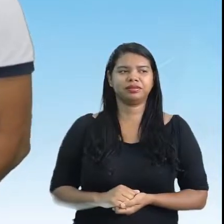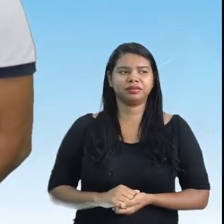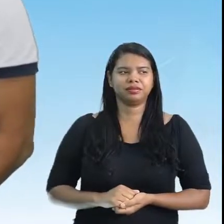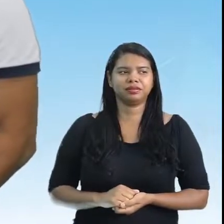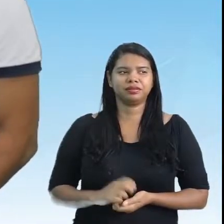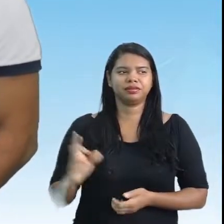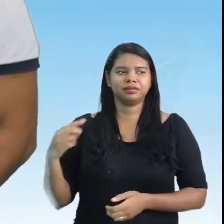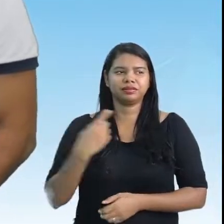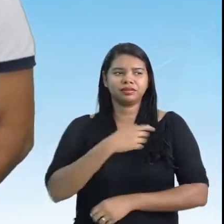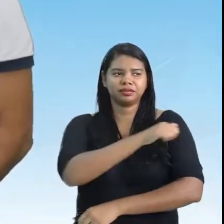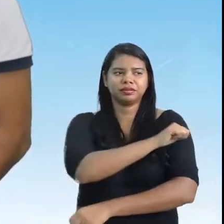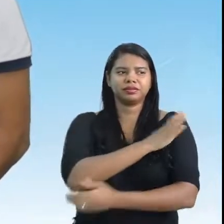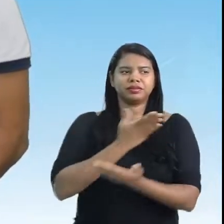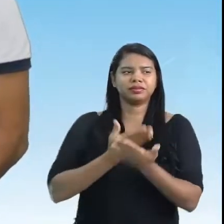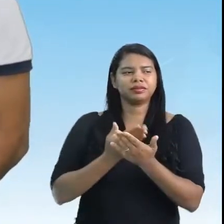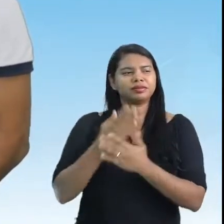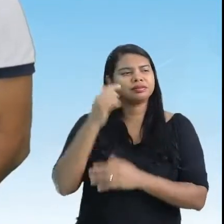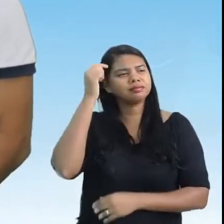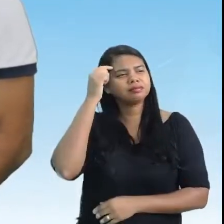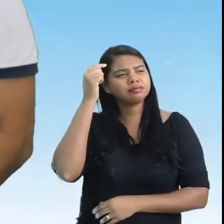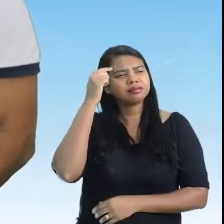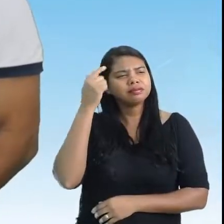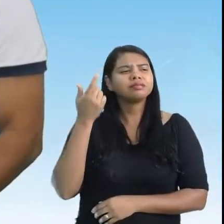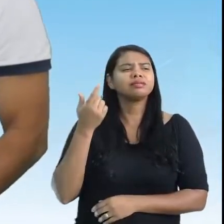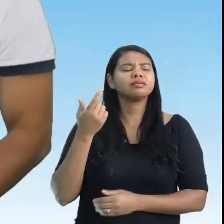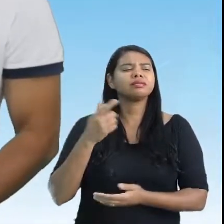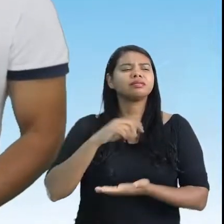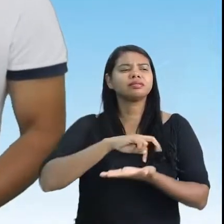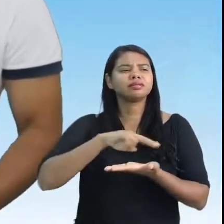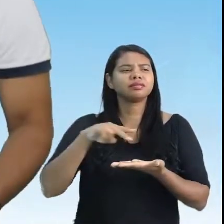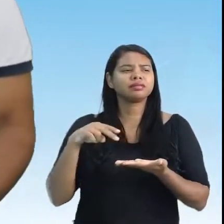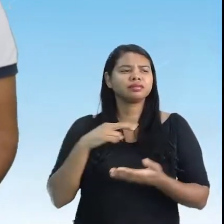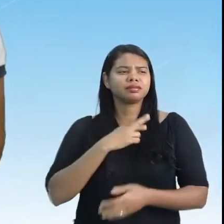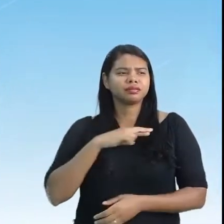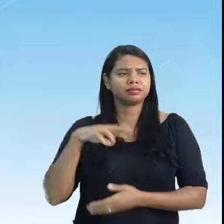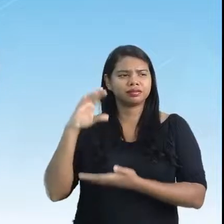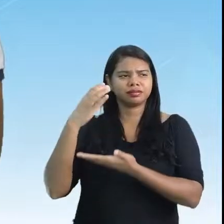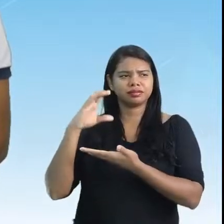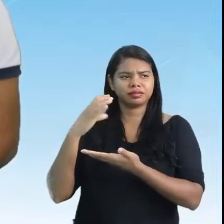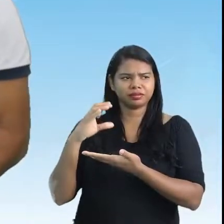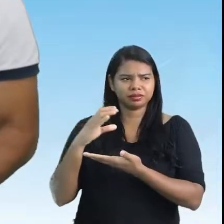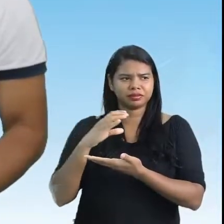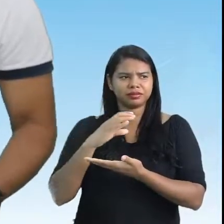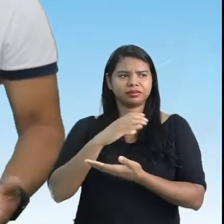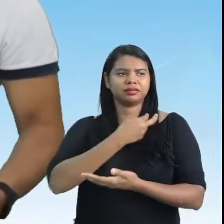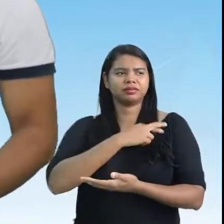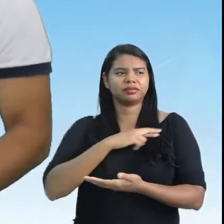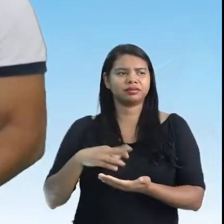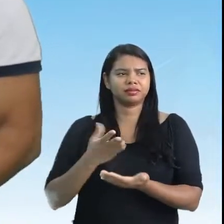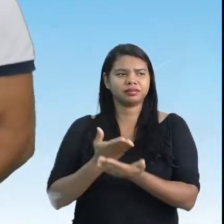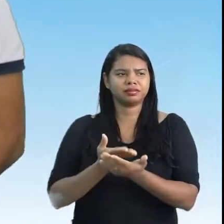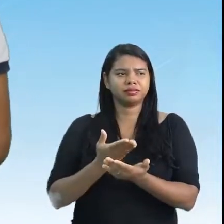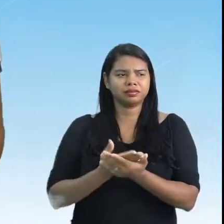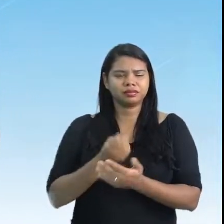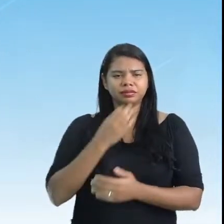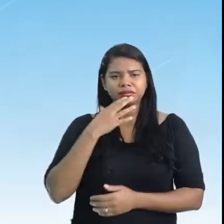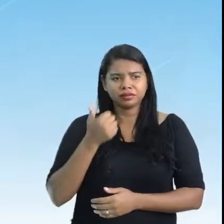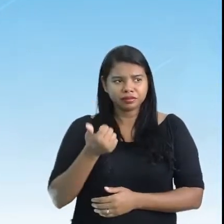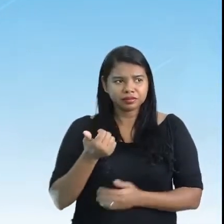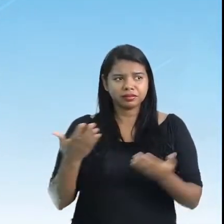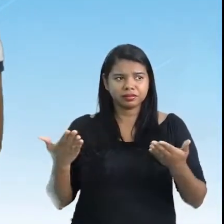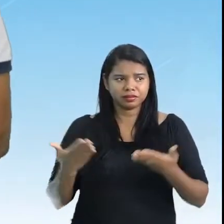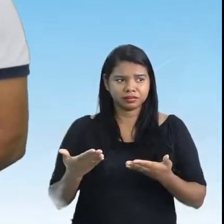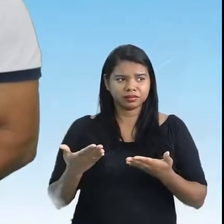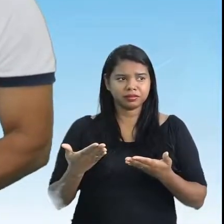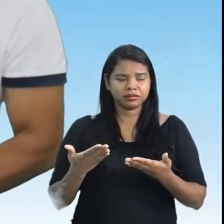aos nossos estudantes que pensam em entrar em que áreas? Olha, ciências da religião, né, seria uma boa área para o estudo de hoje